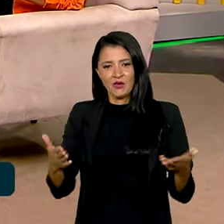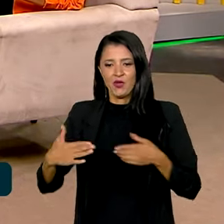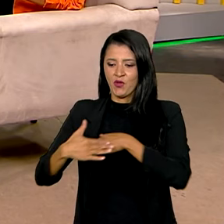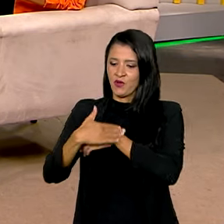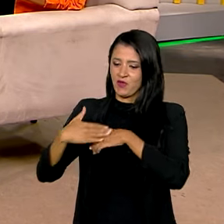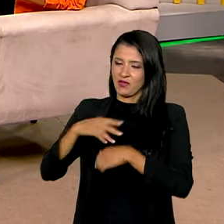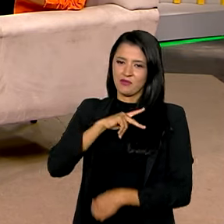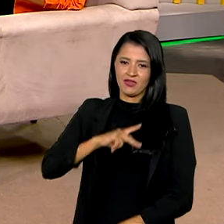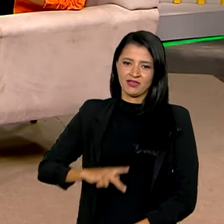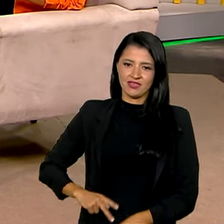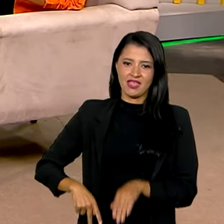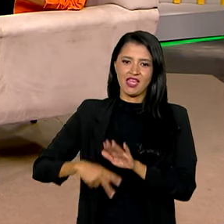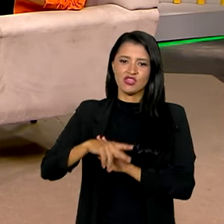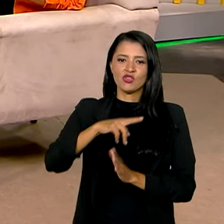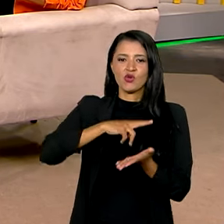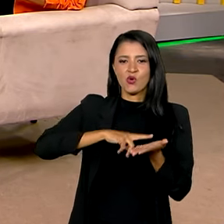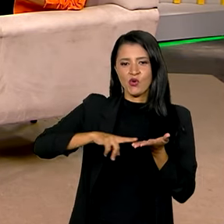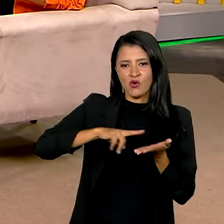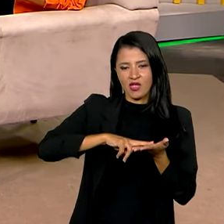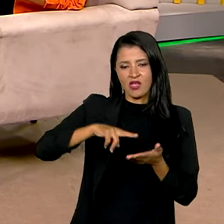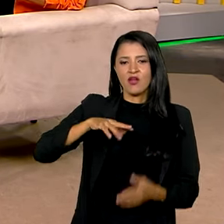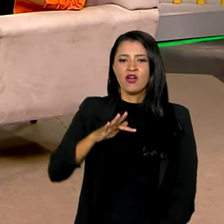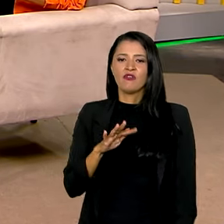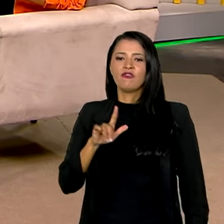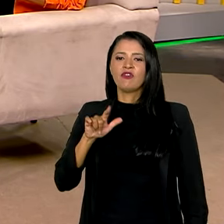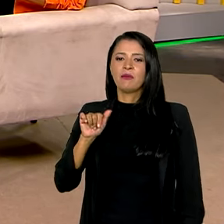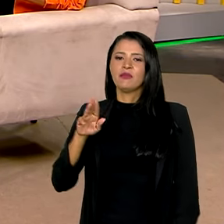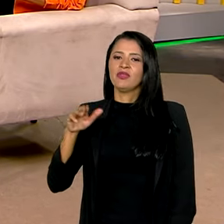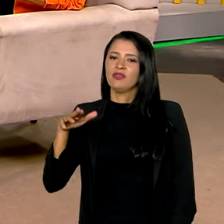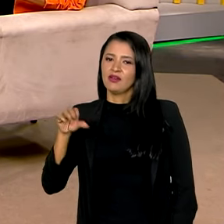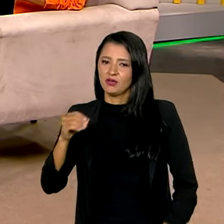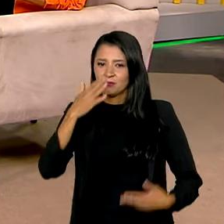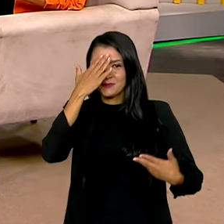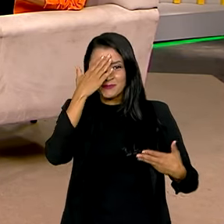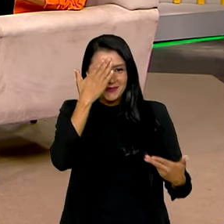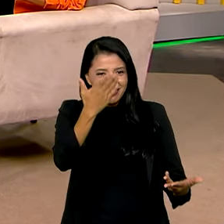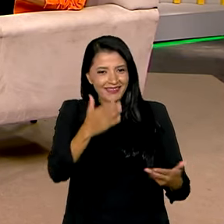conversamos com o presidente dos Correios, Fabiano Silva. Obrigada, presidente. Obrigado.